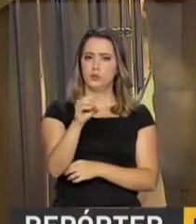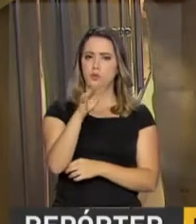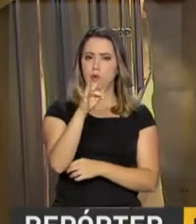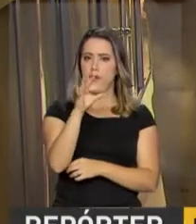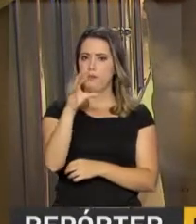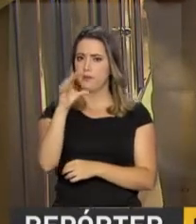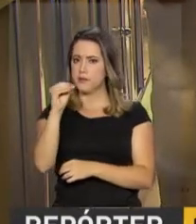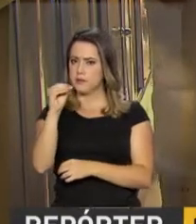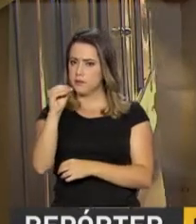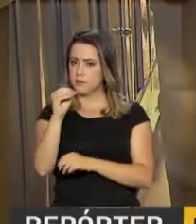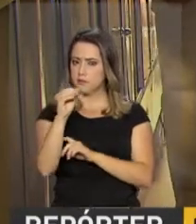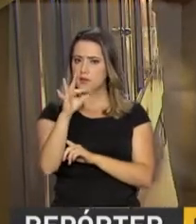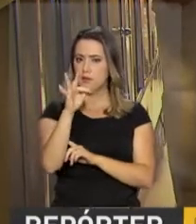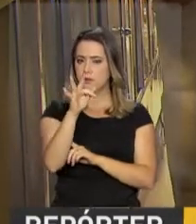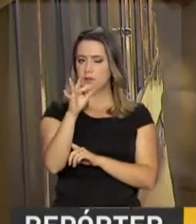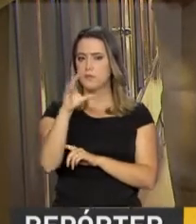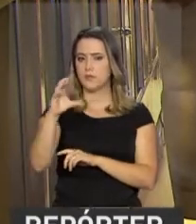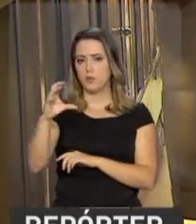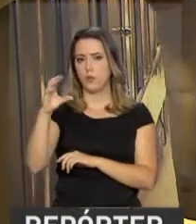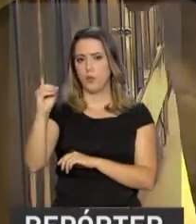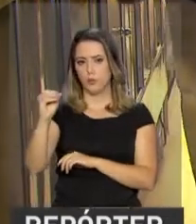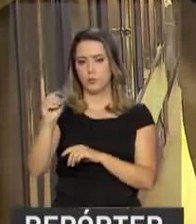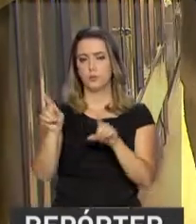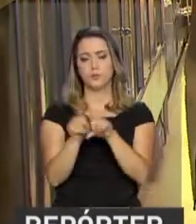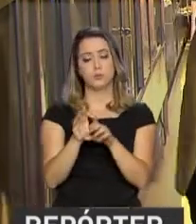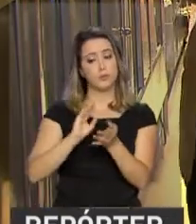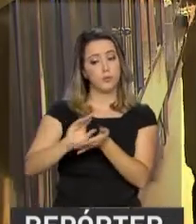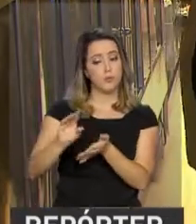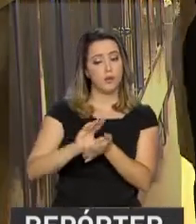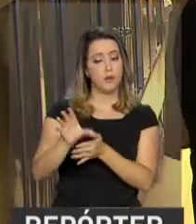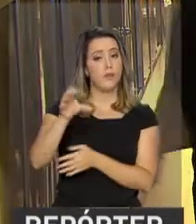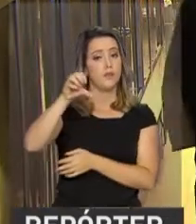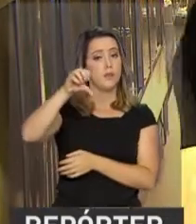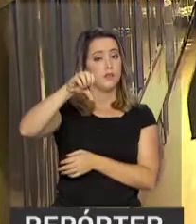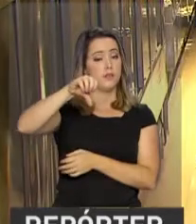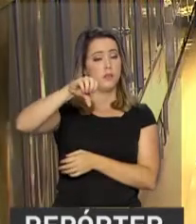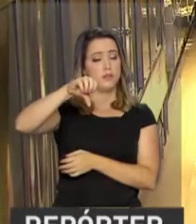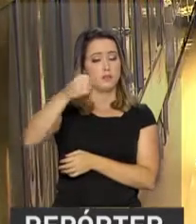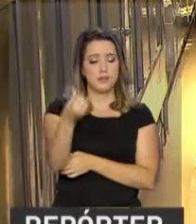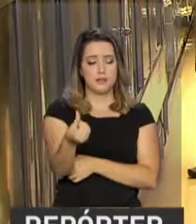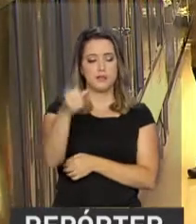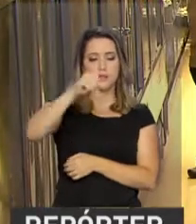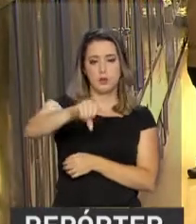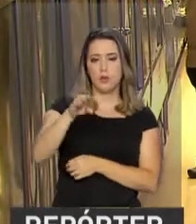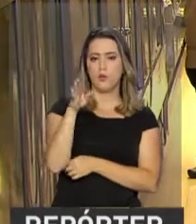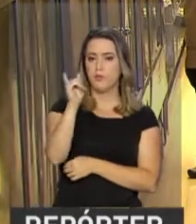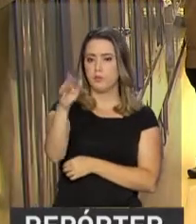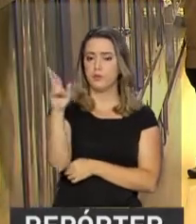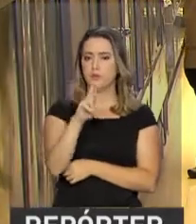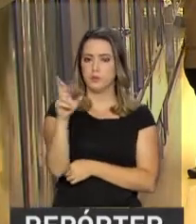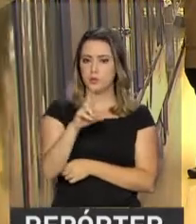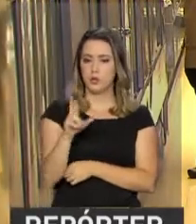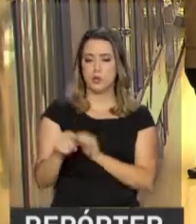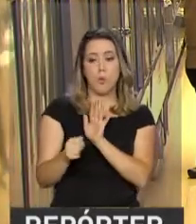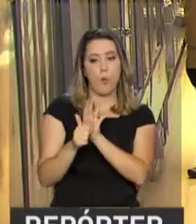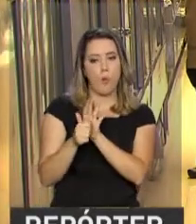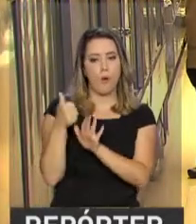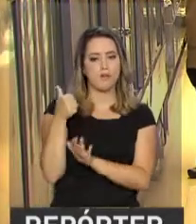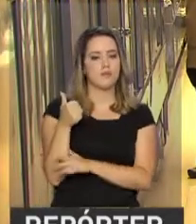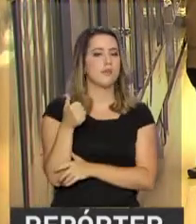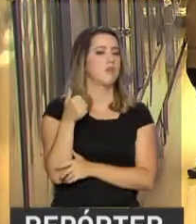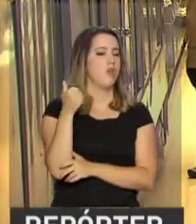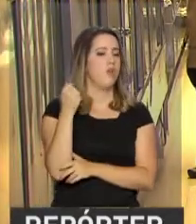e injetou na economia da região 69 bilhões de reais foram quase 1 milhão de operações